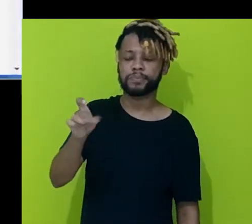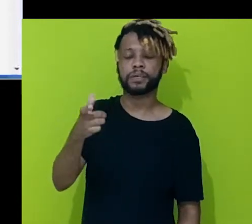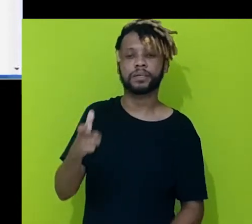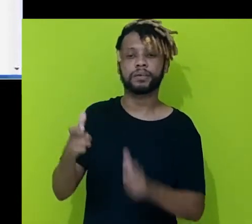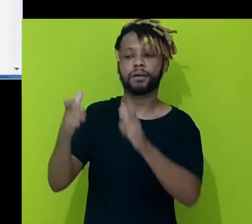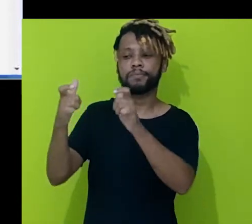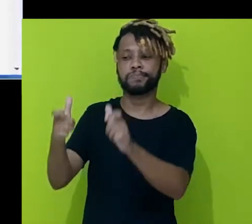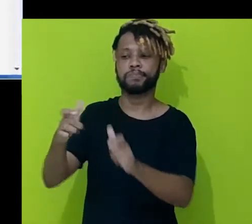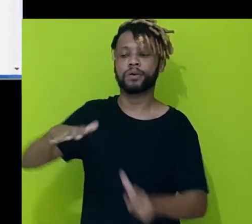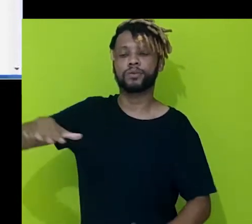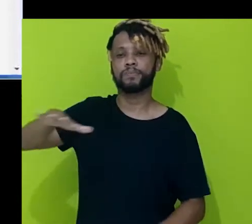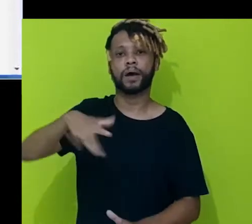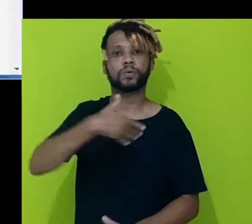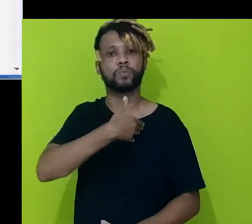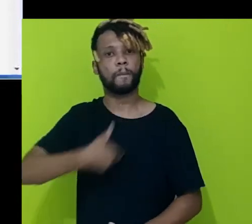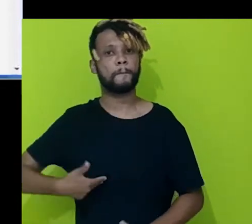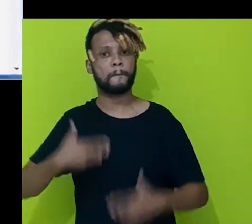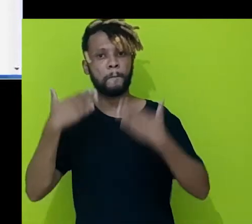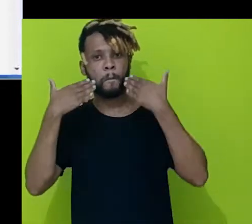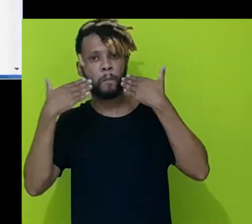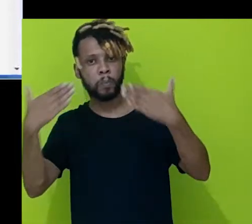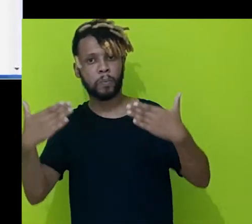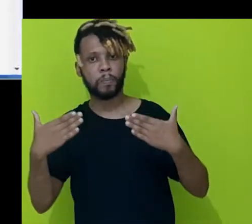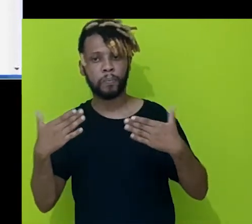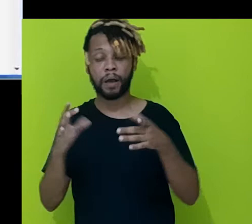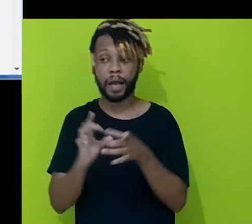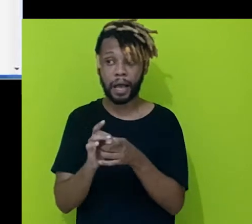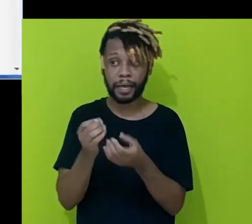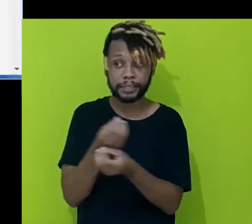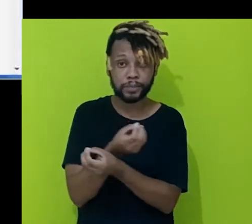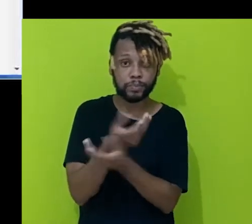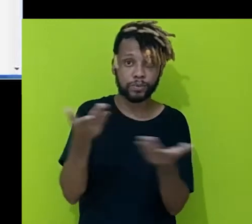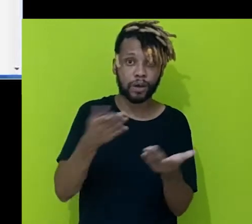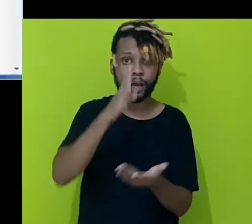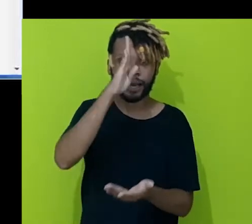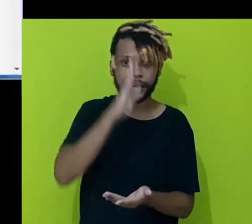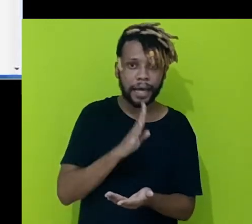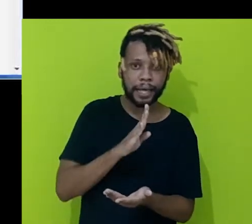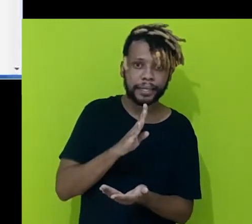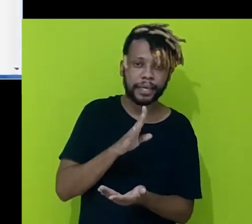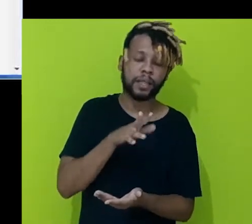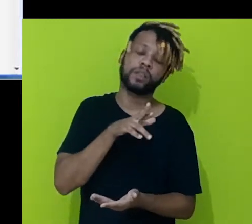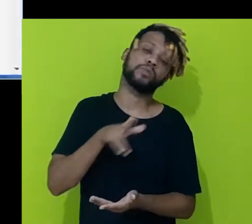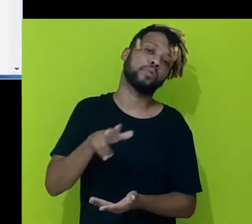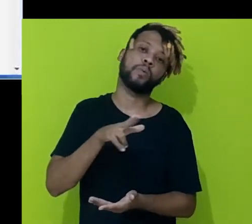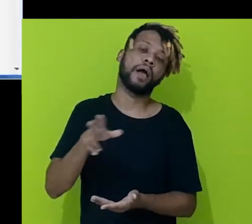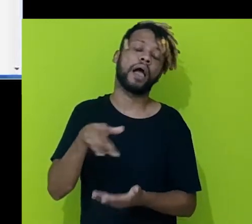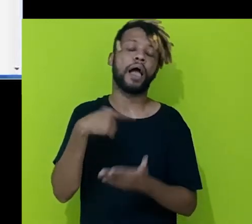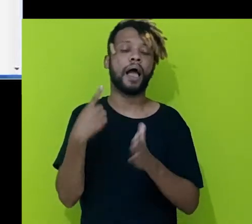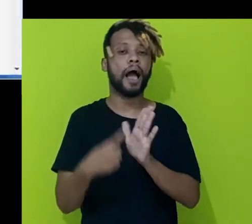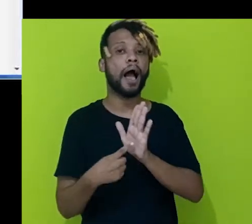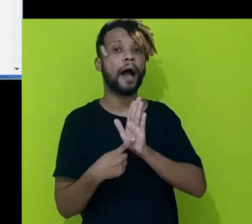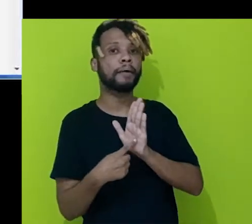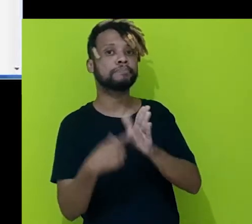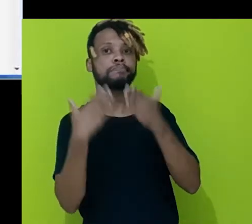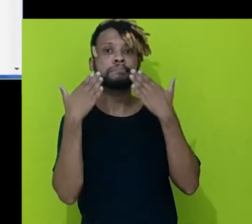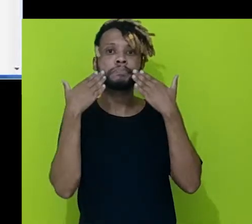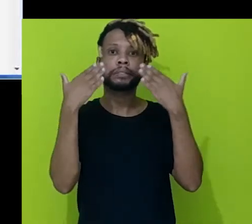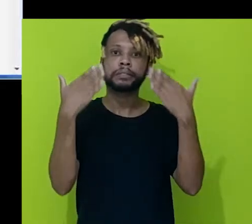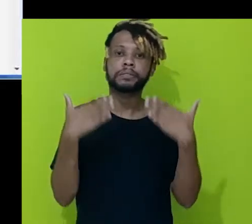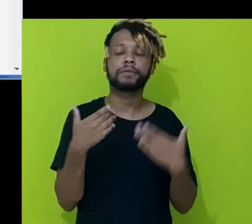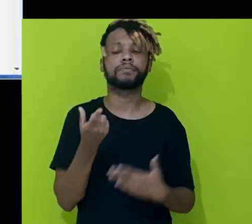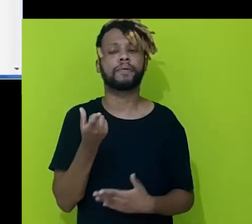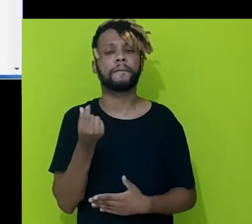público. A distribuição será totalmente gratuita? Eu vou dizer que não. As apresentações eu vou botar aqui um valor